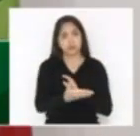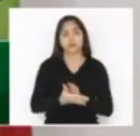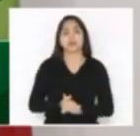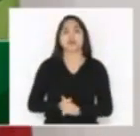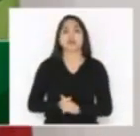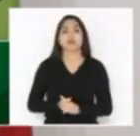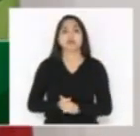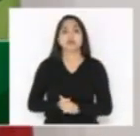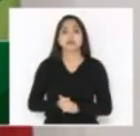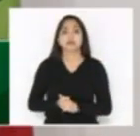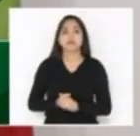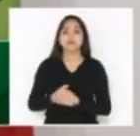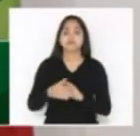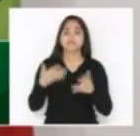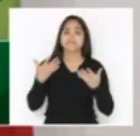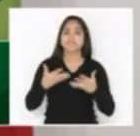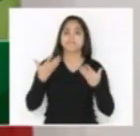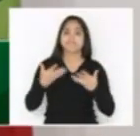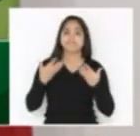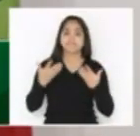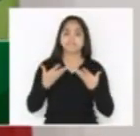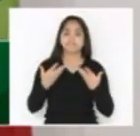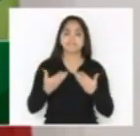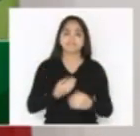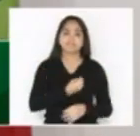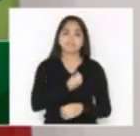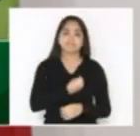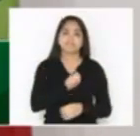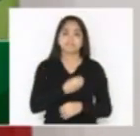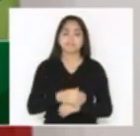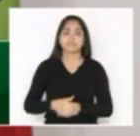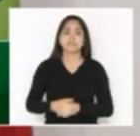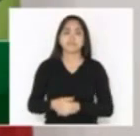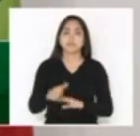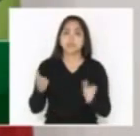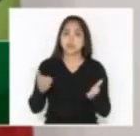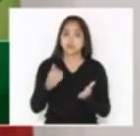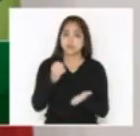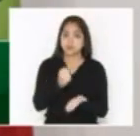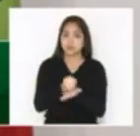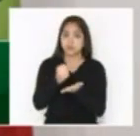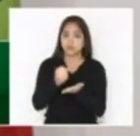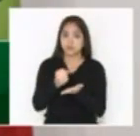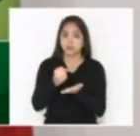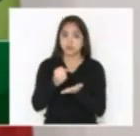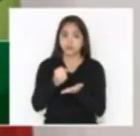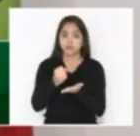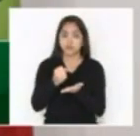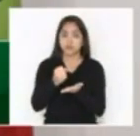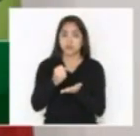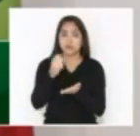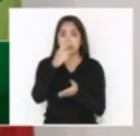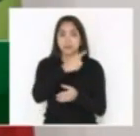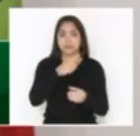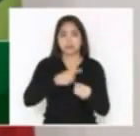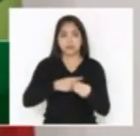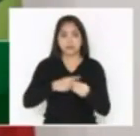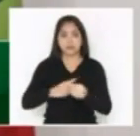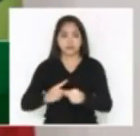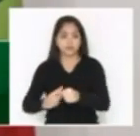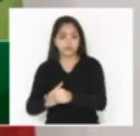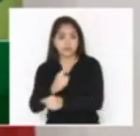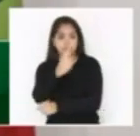sido uma alegria para a nossa vida. E também fazer o registro que está acontecendo em Piratuba, naquela